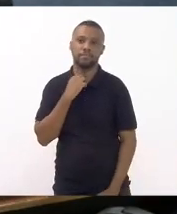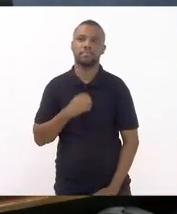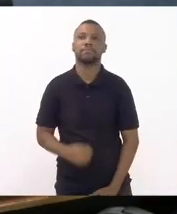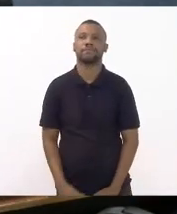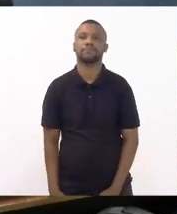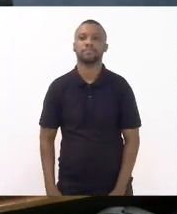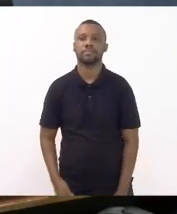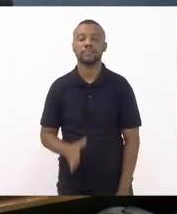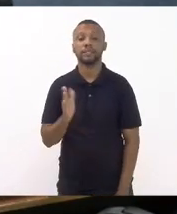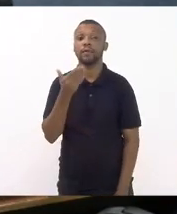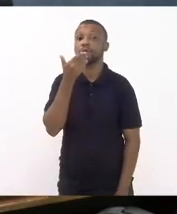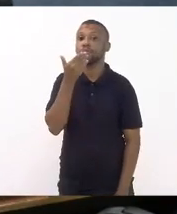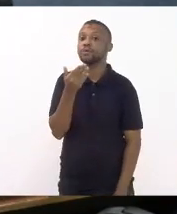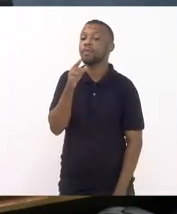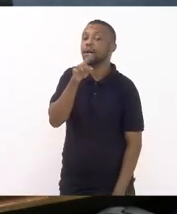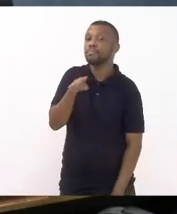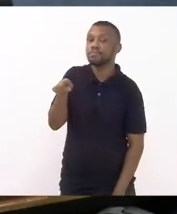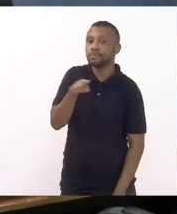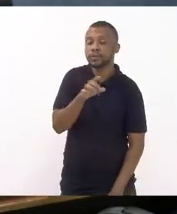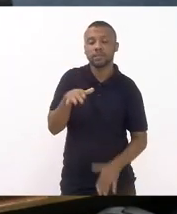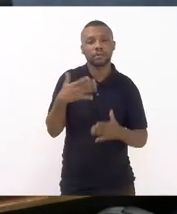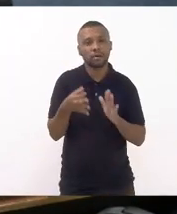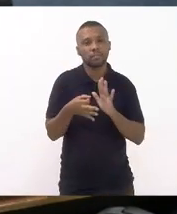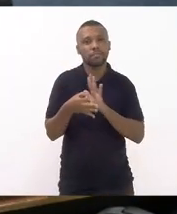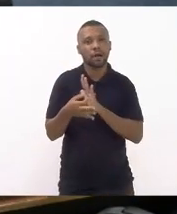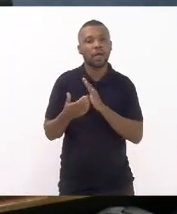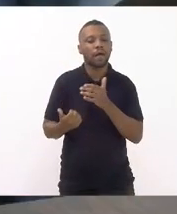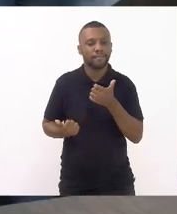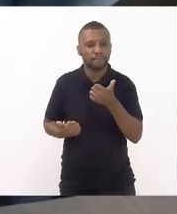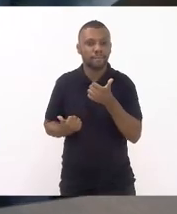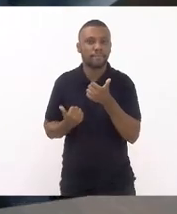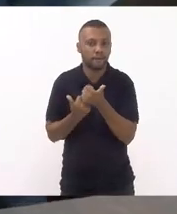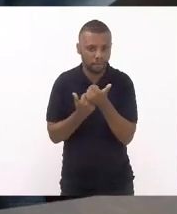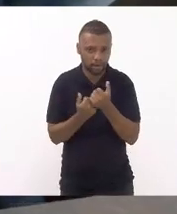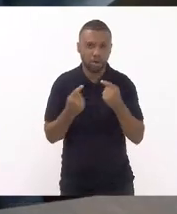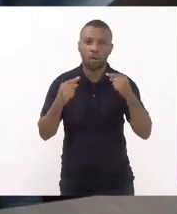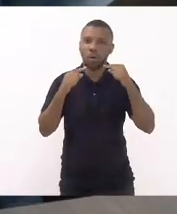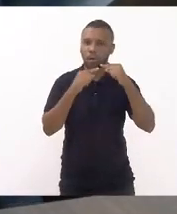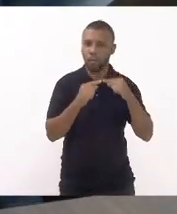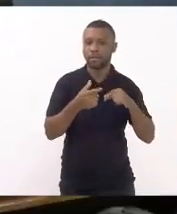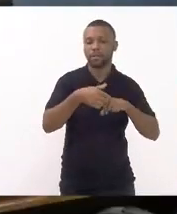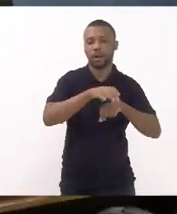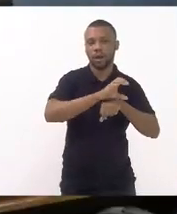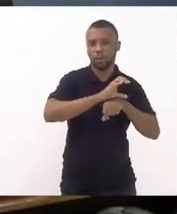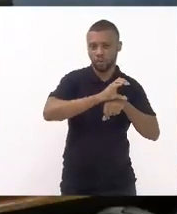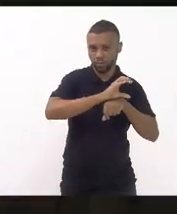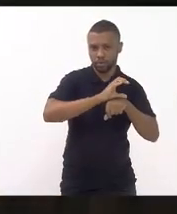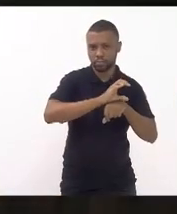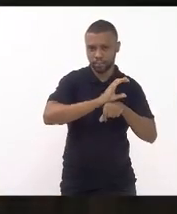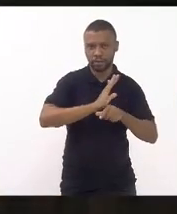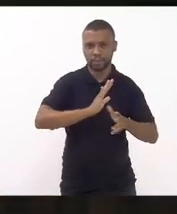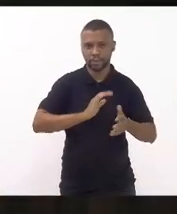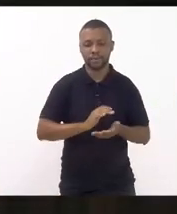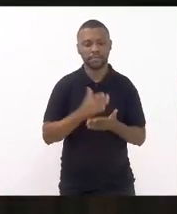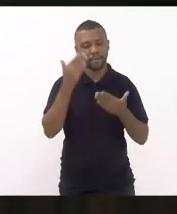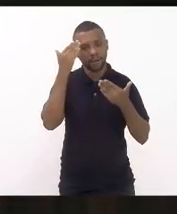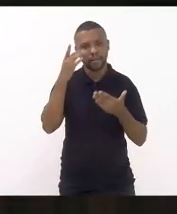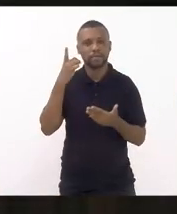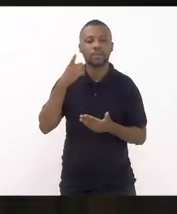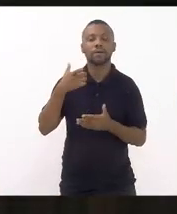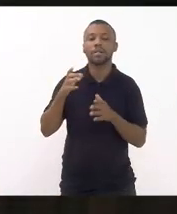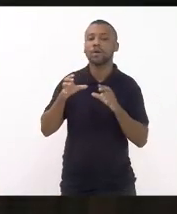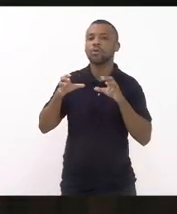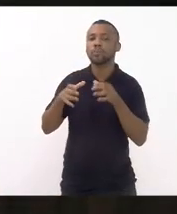ele já pediu a retirada. Então, o parecer é pela constitucionalidade. Obrigada, deputado. Pela Comissão de